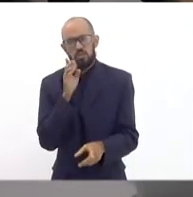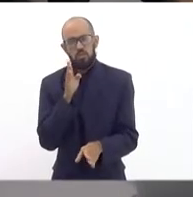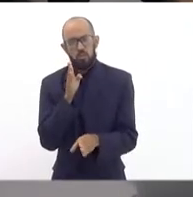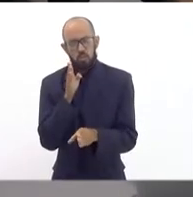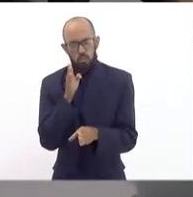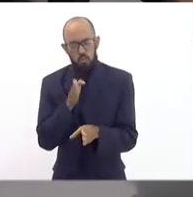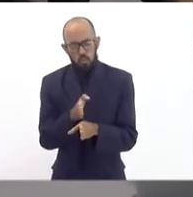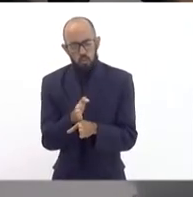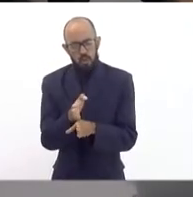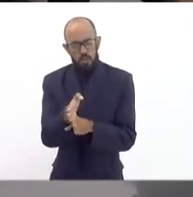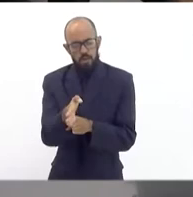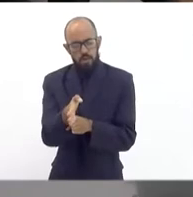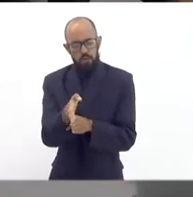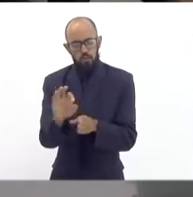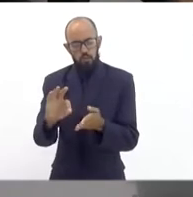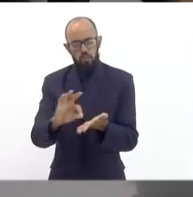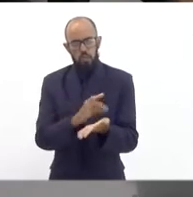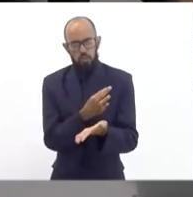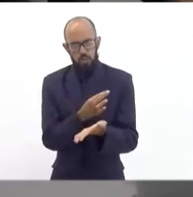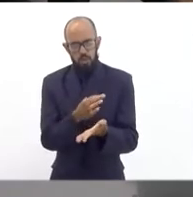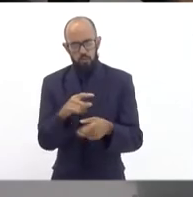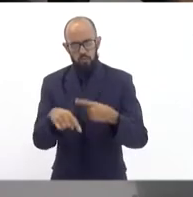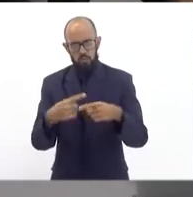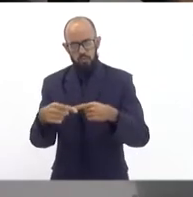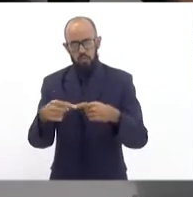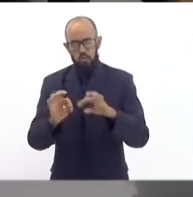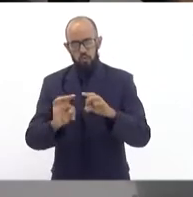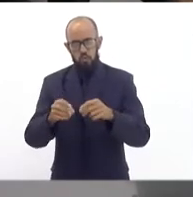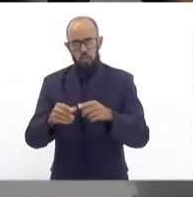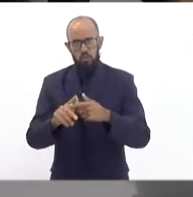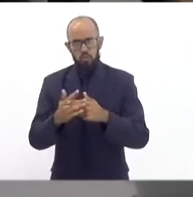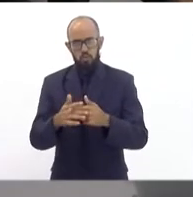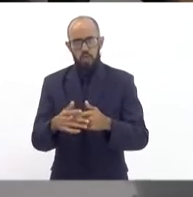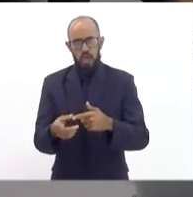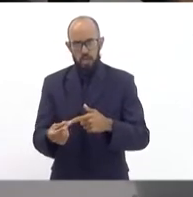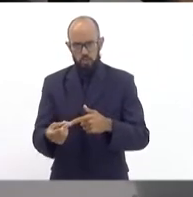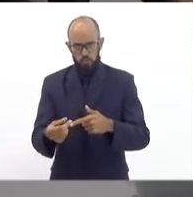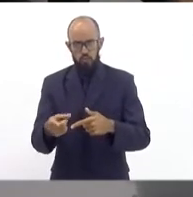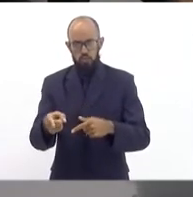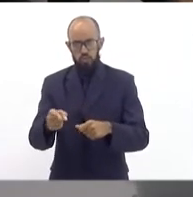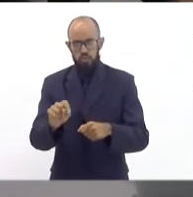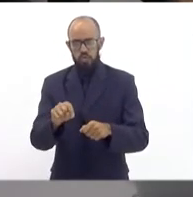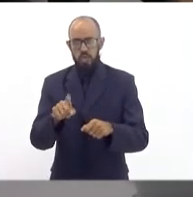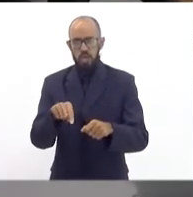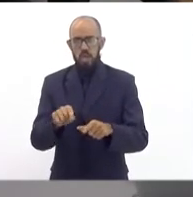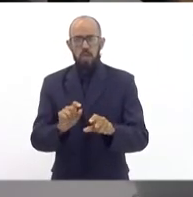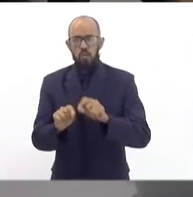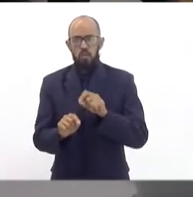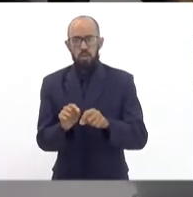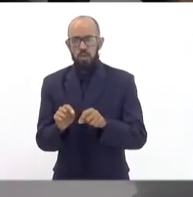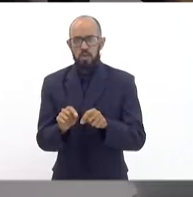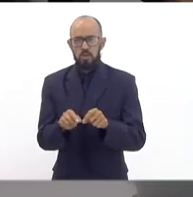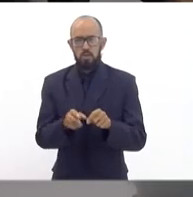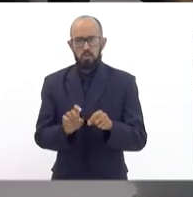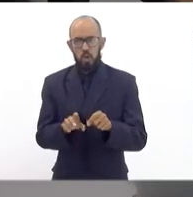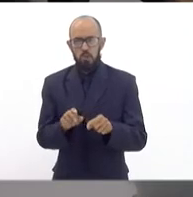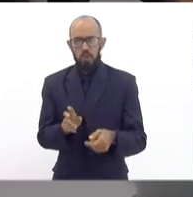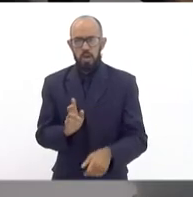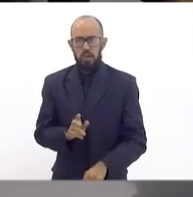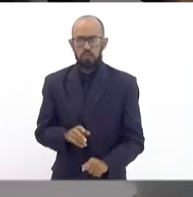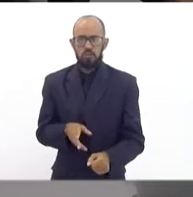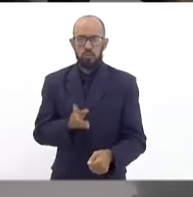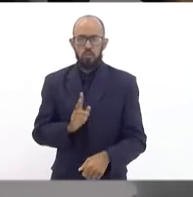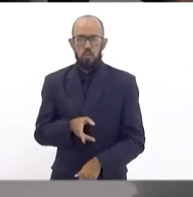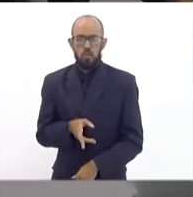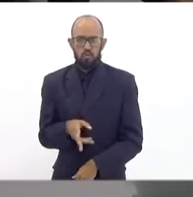contrato. De lá para cá, todos os reajustes, eles só servem para você